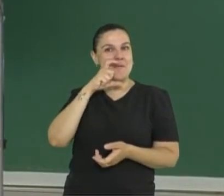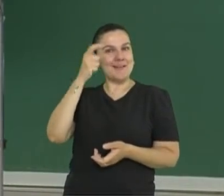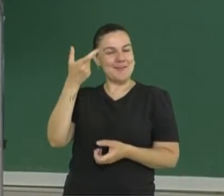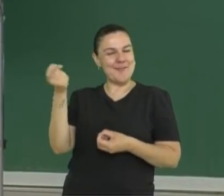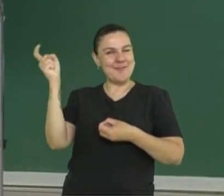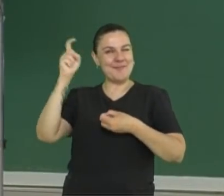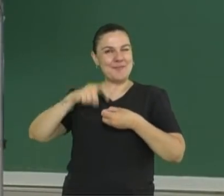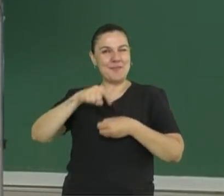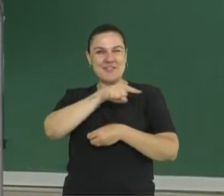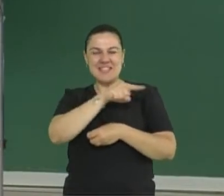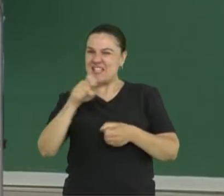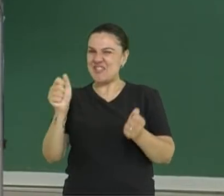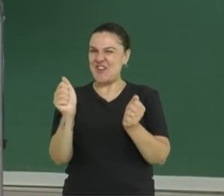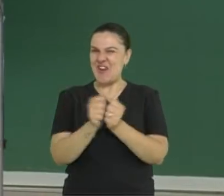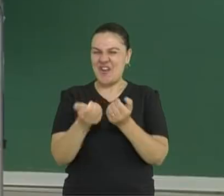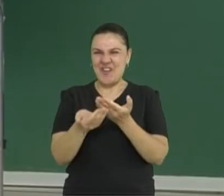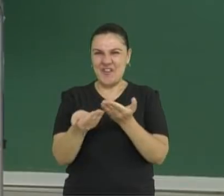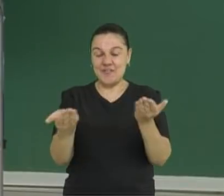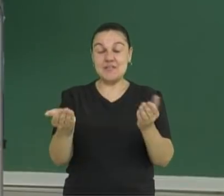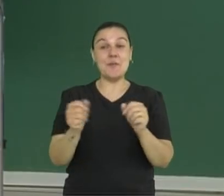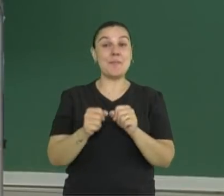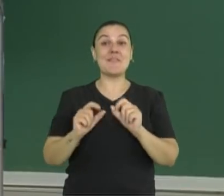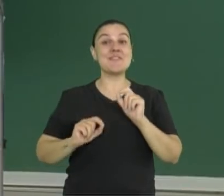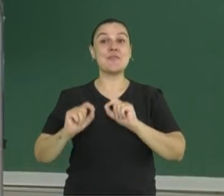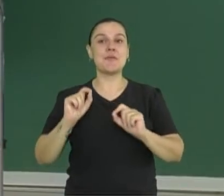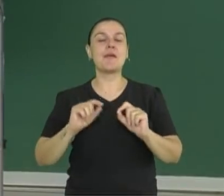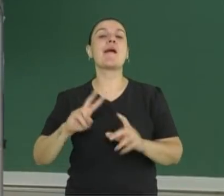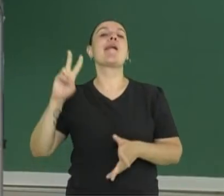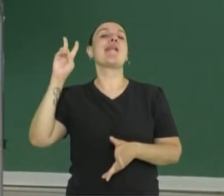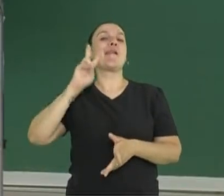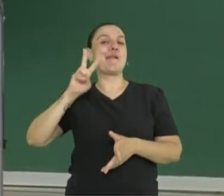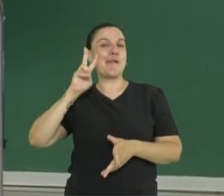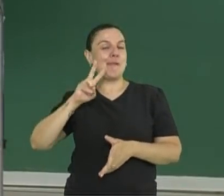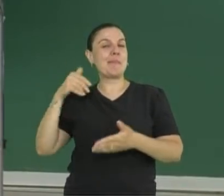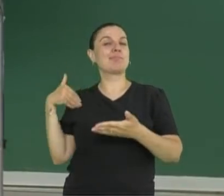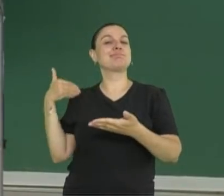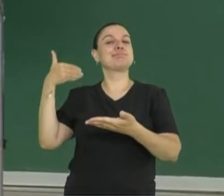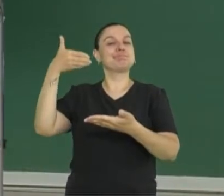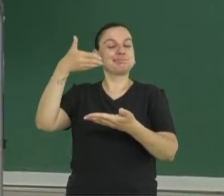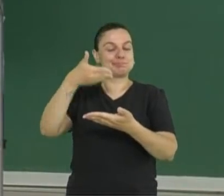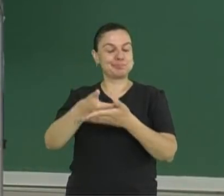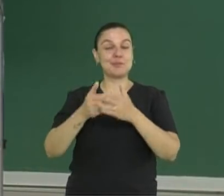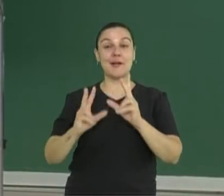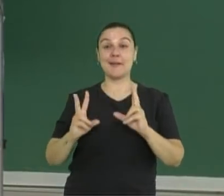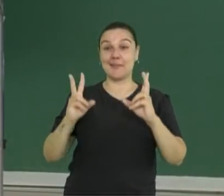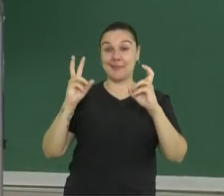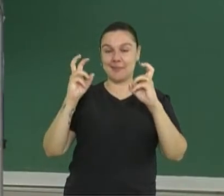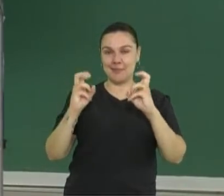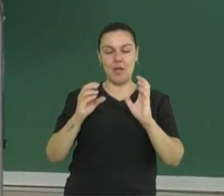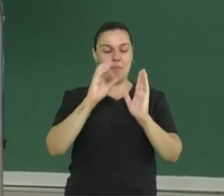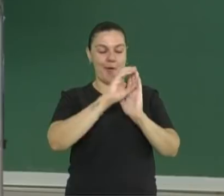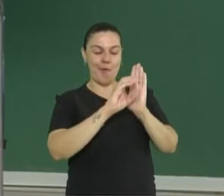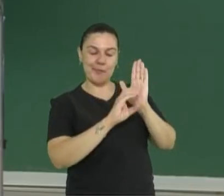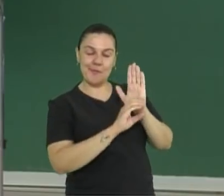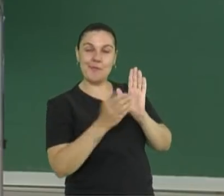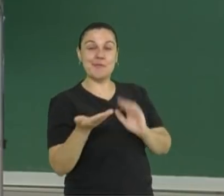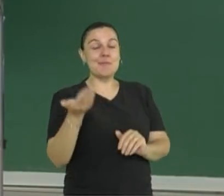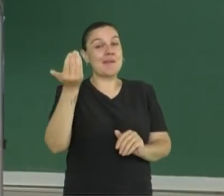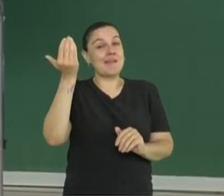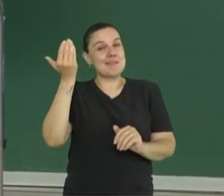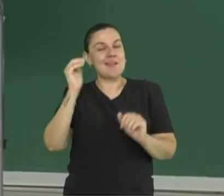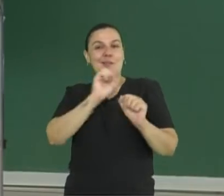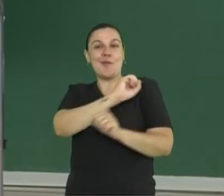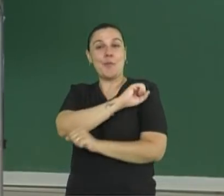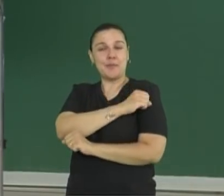para vocês, com vocês, para a gente o quê? Relembrar assuntos, conteúdos lá do 8º